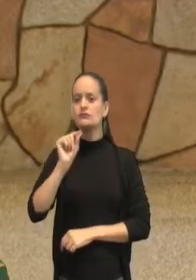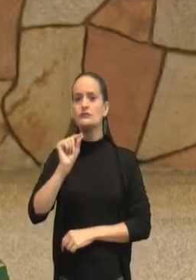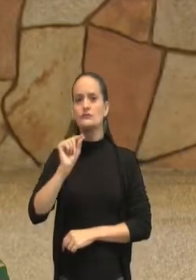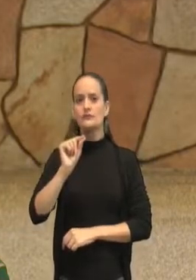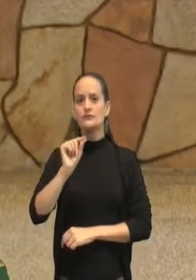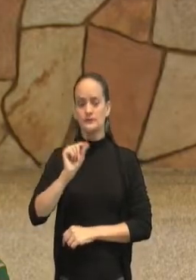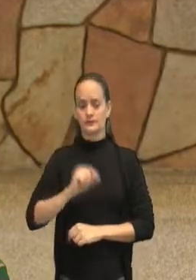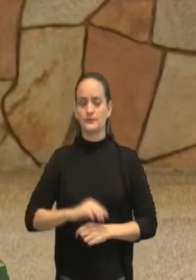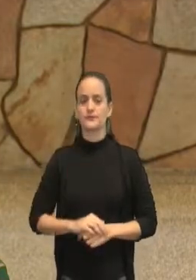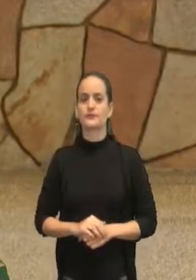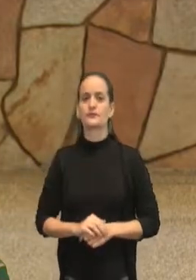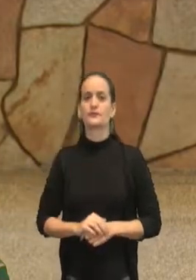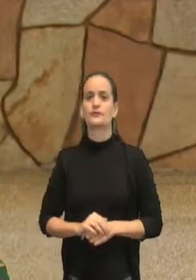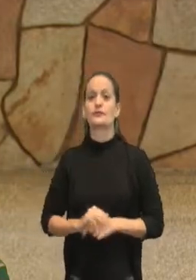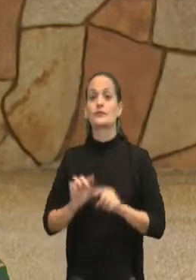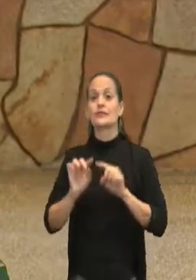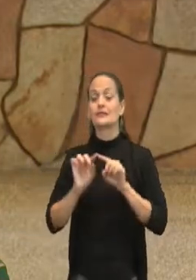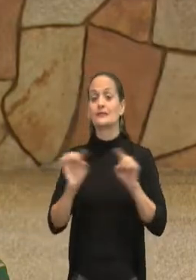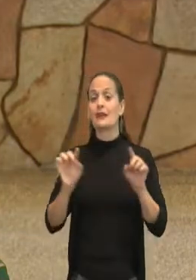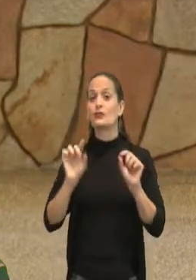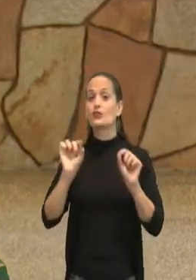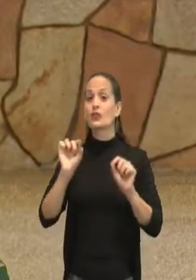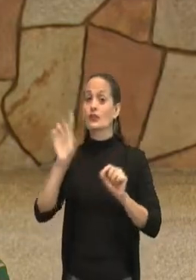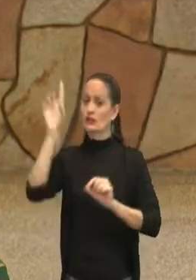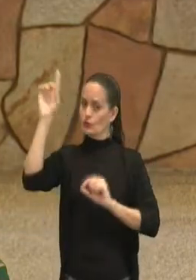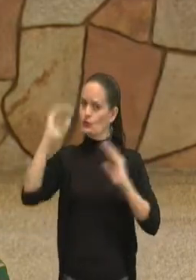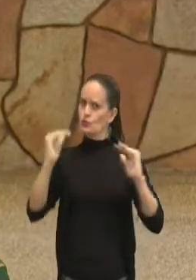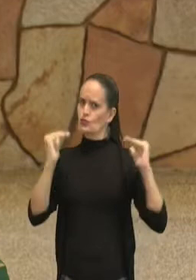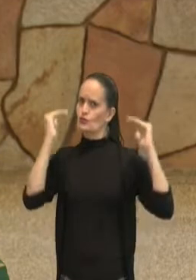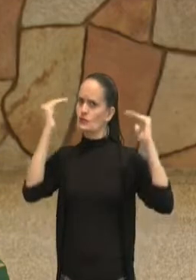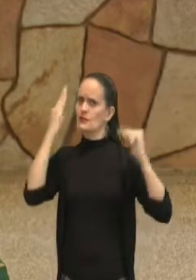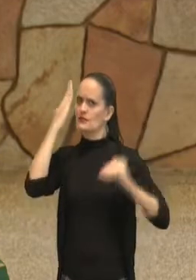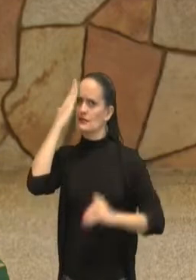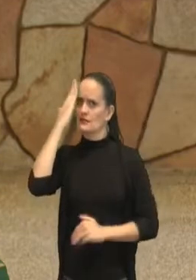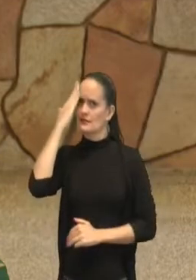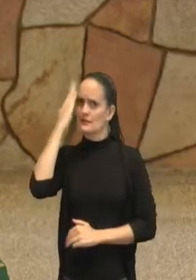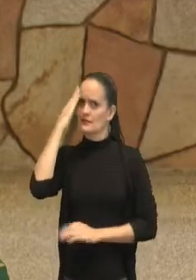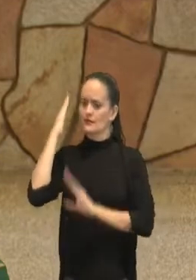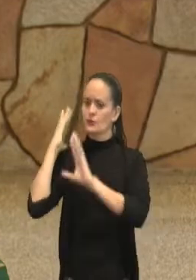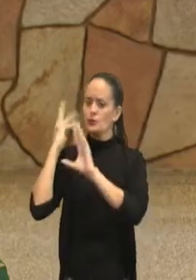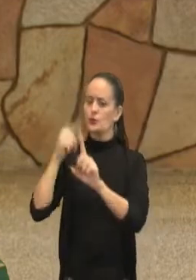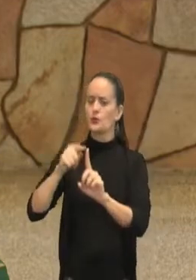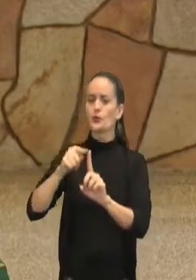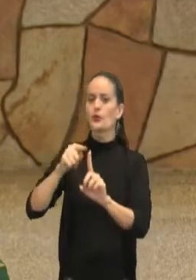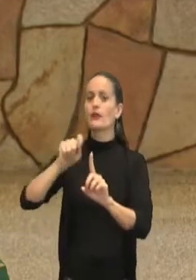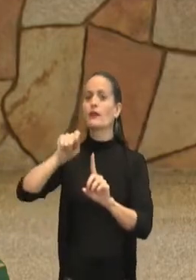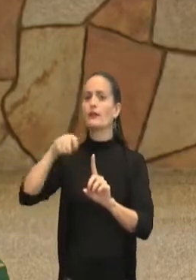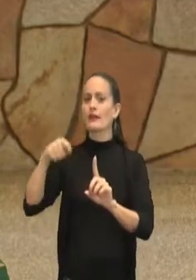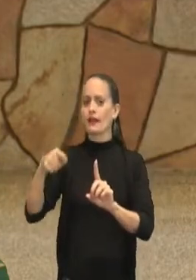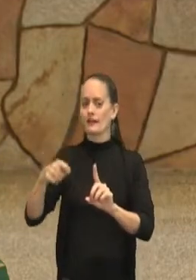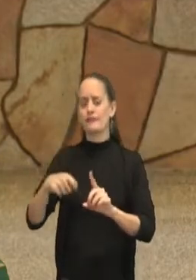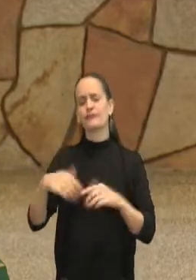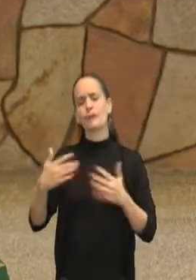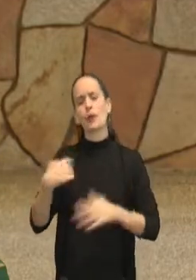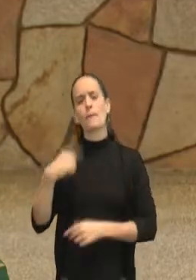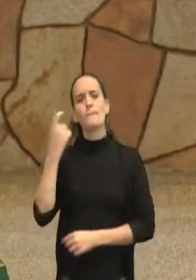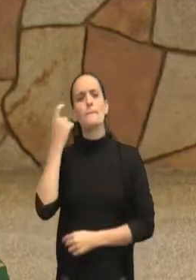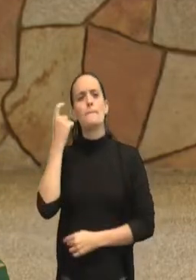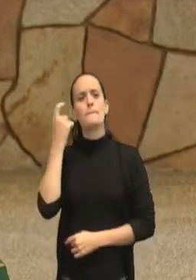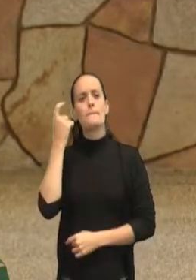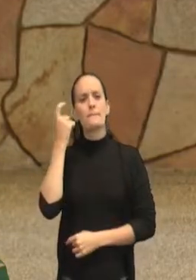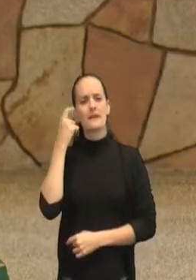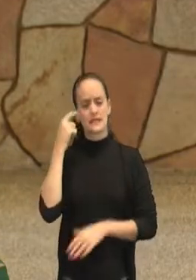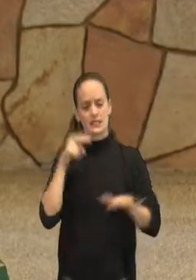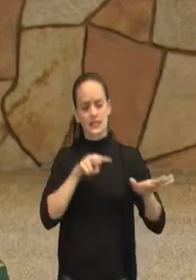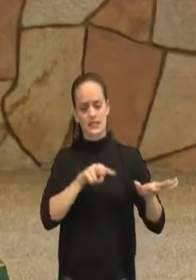Senhor, o Deus soberano. E pensando sobre isso, meus irmãos, me veio à mente, durante